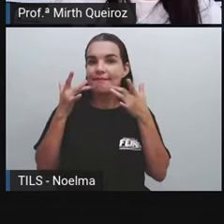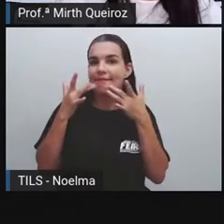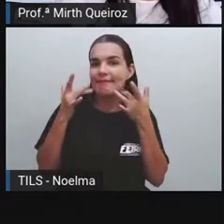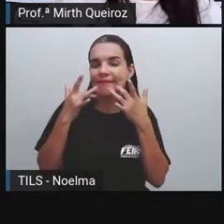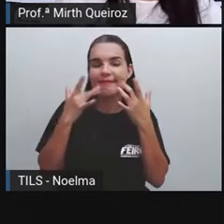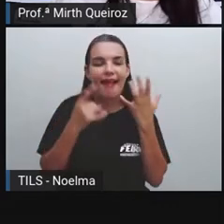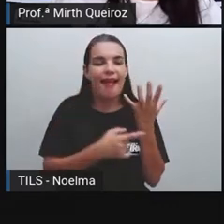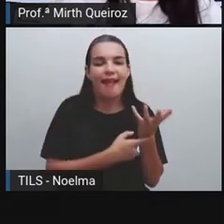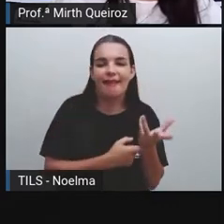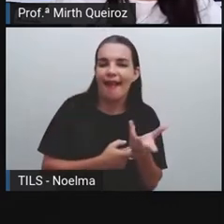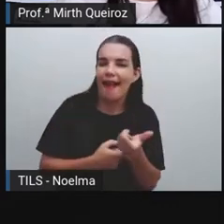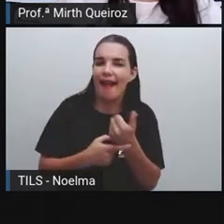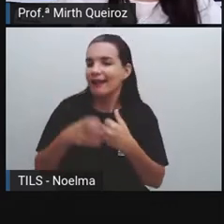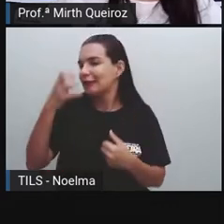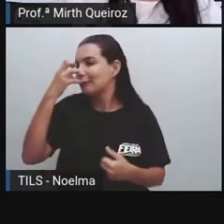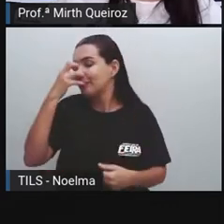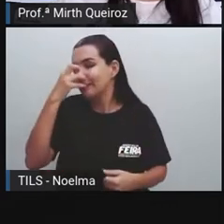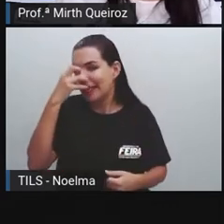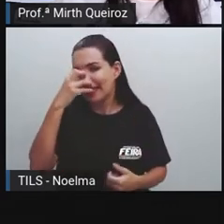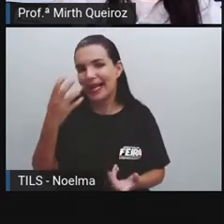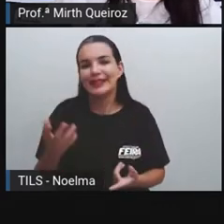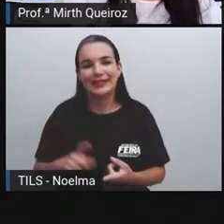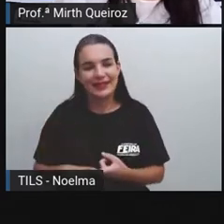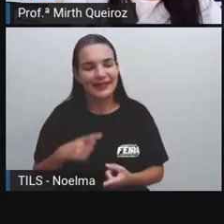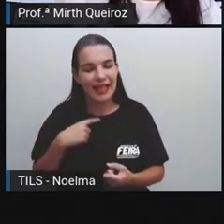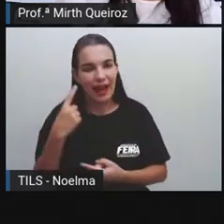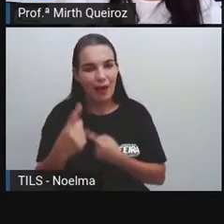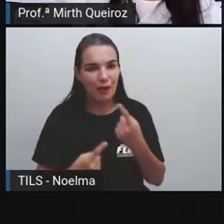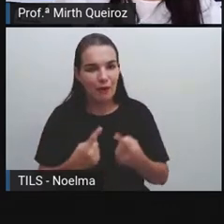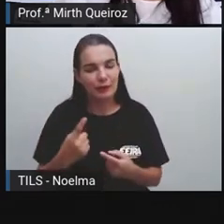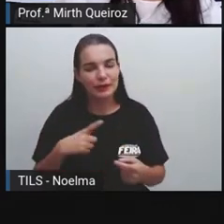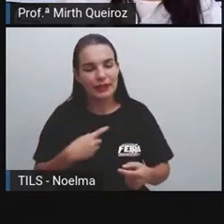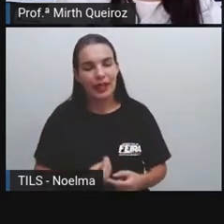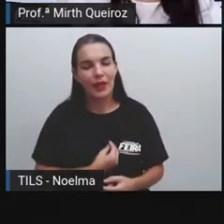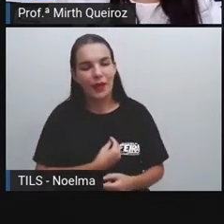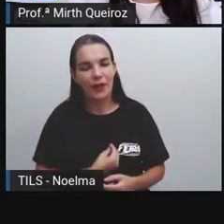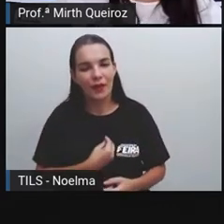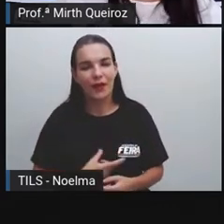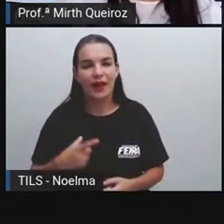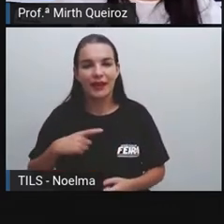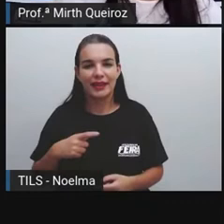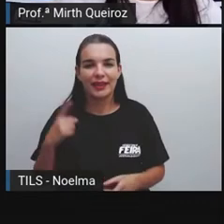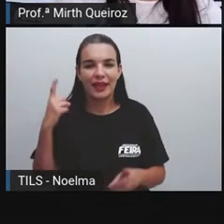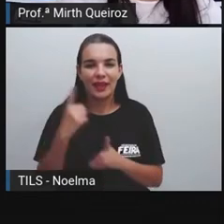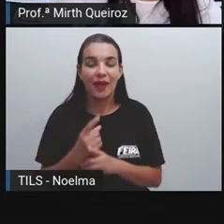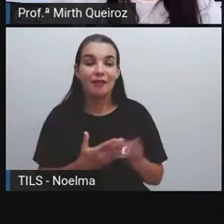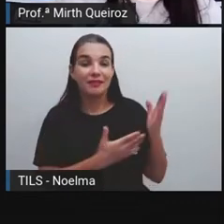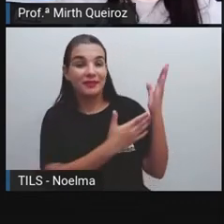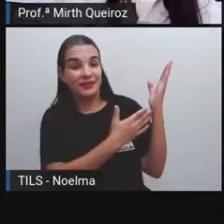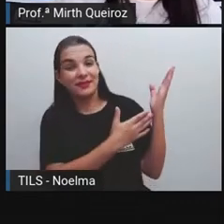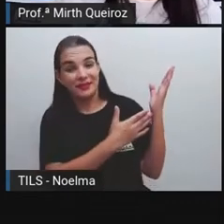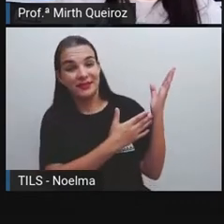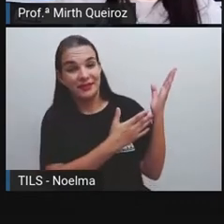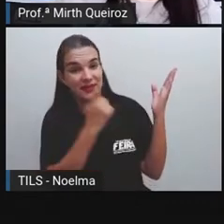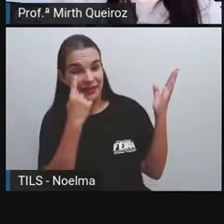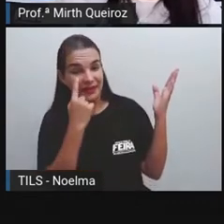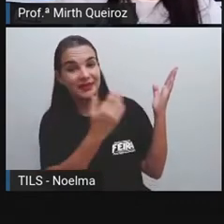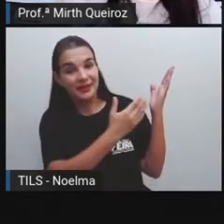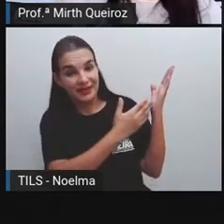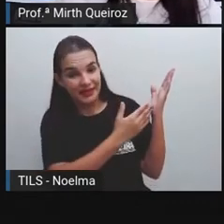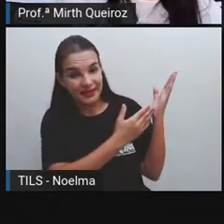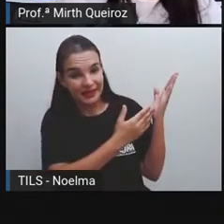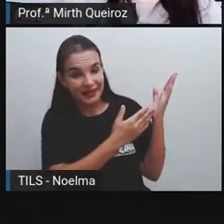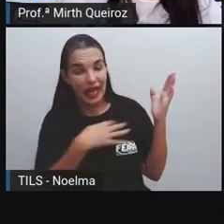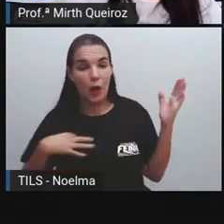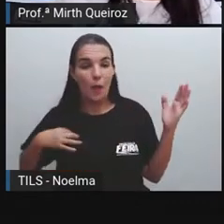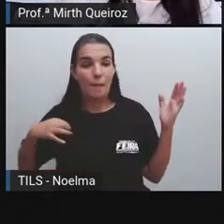Dramatização de cenas com palhaços. Essas são algumas coisas que a gente encontra aí no circo. Aí nós temos algumas